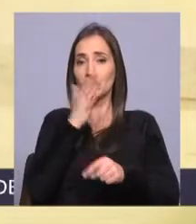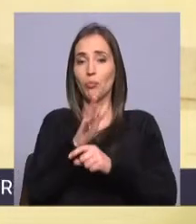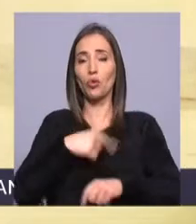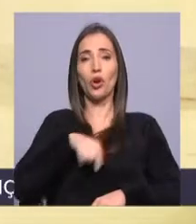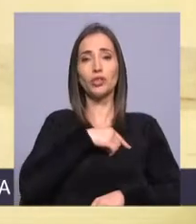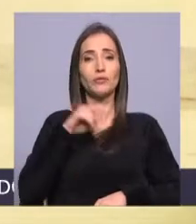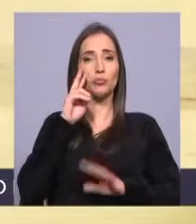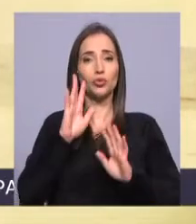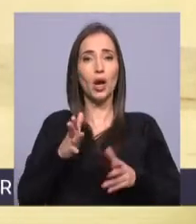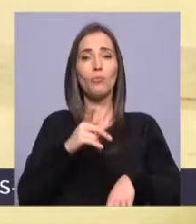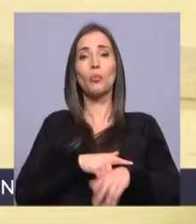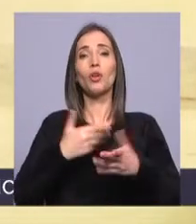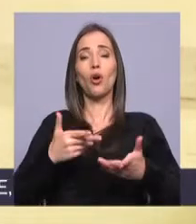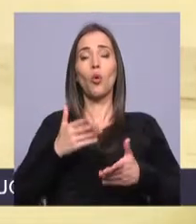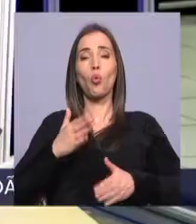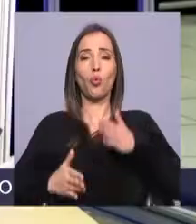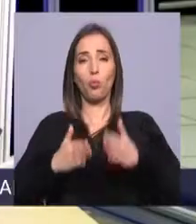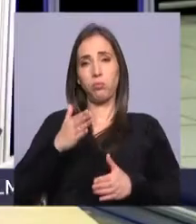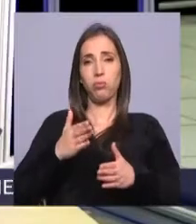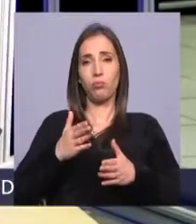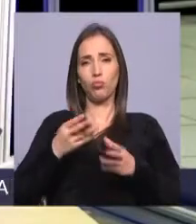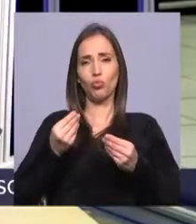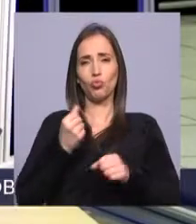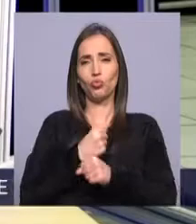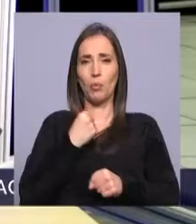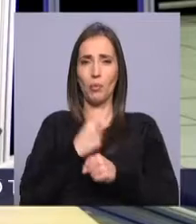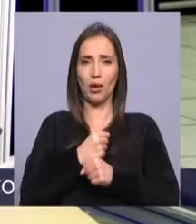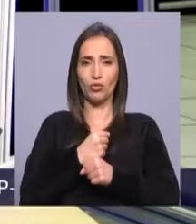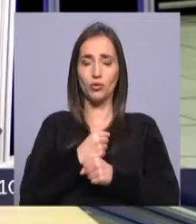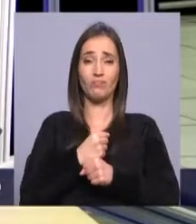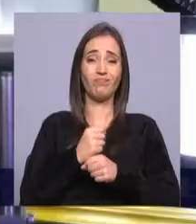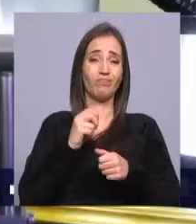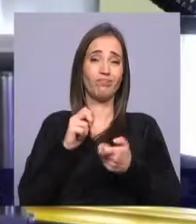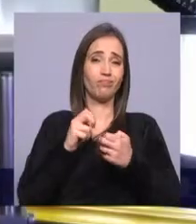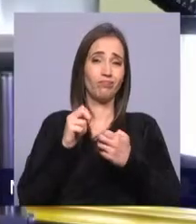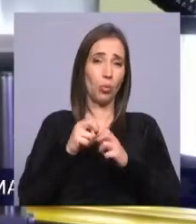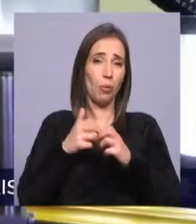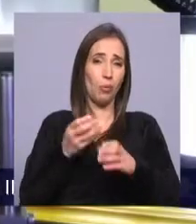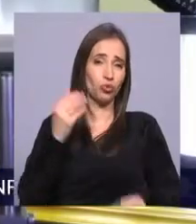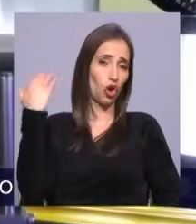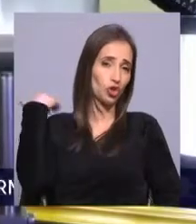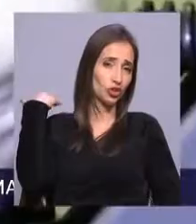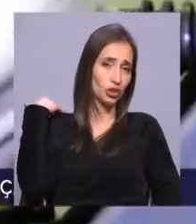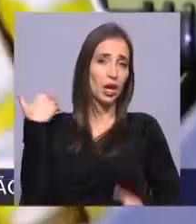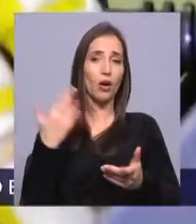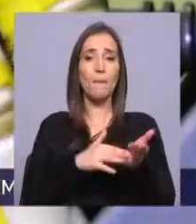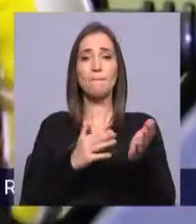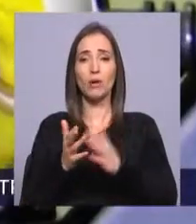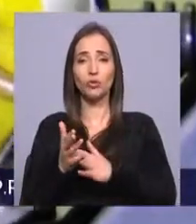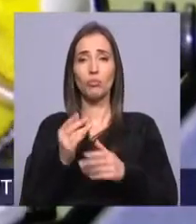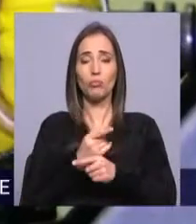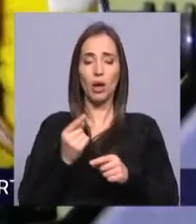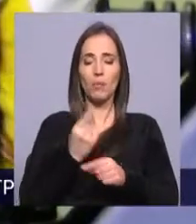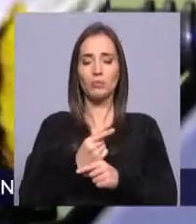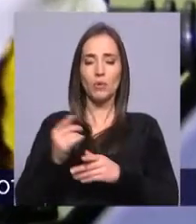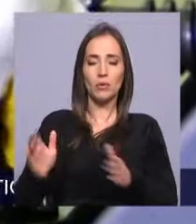robôs fazem muito dos trabalhos que lhes dava cabo das costas, nomeadamente, e agora é as mãos. Mas há trabalhos repetitivos. Os trabalhos são